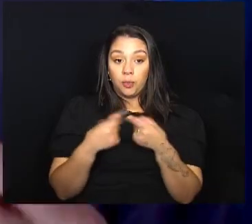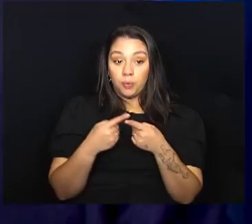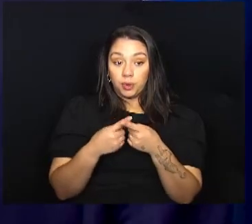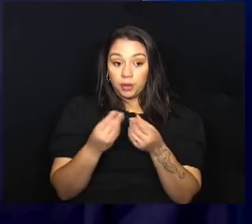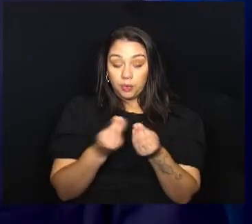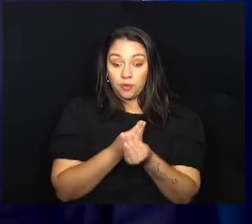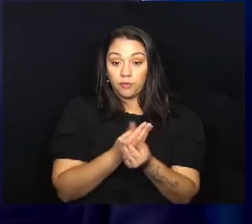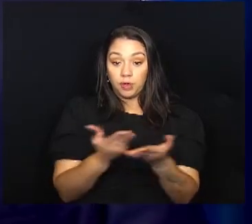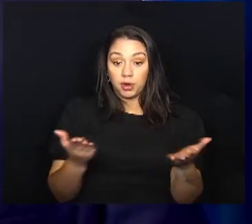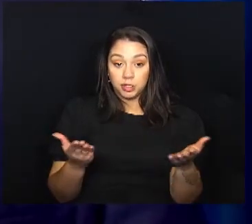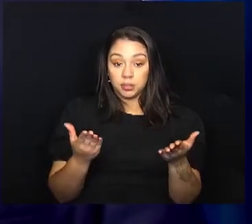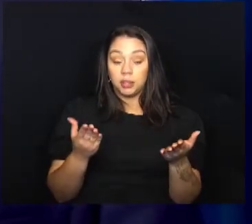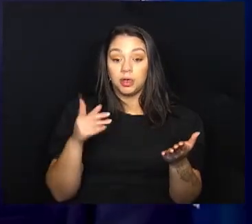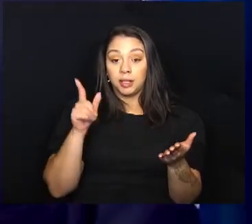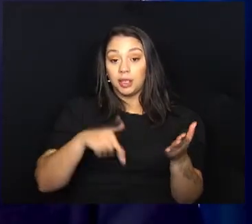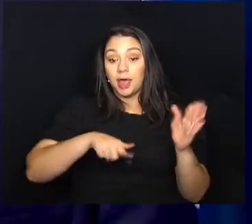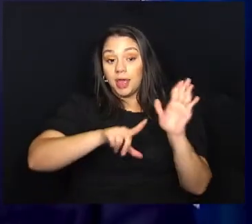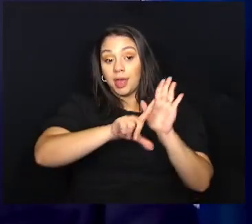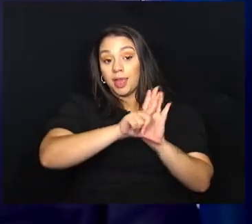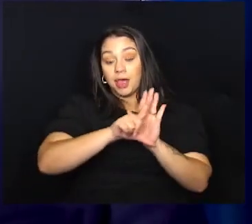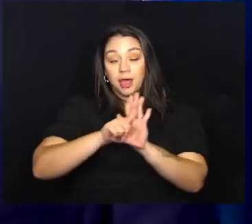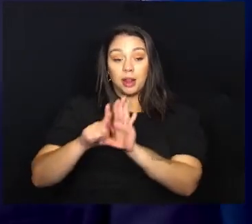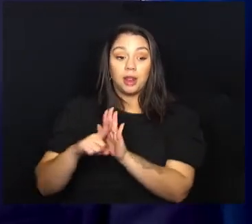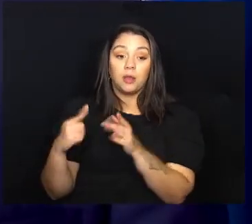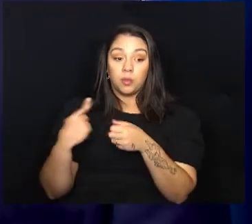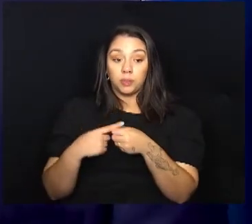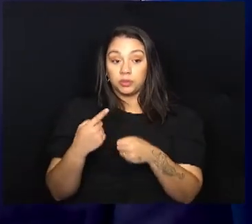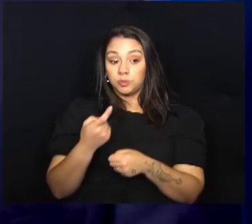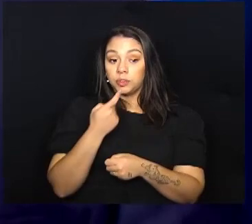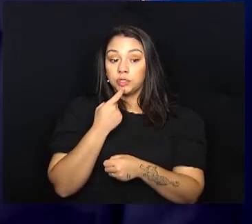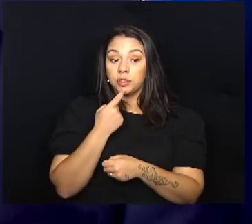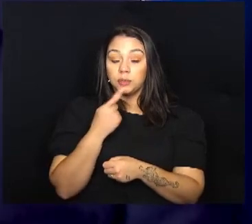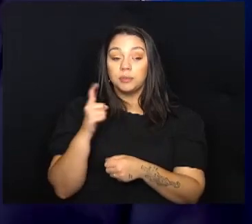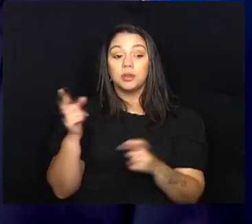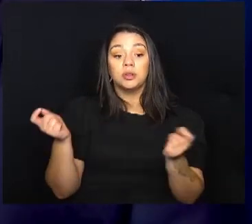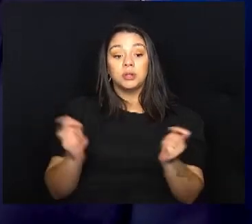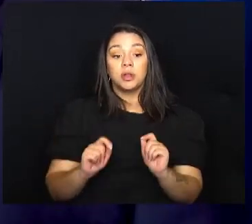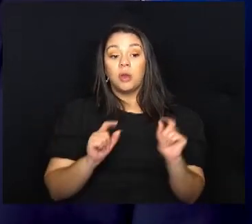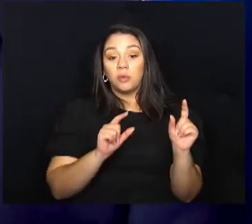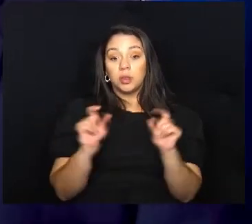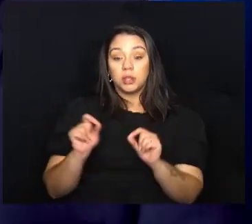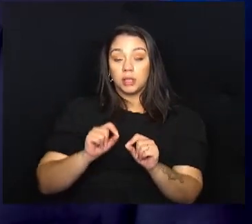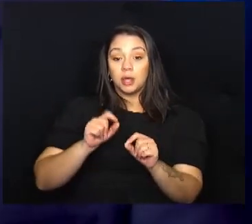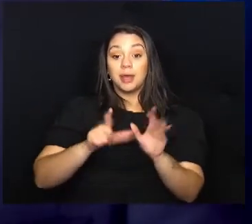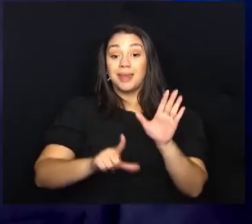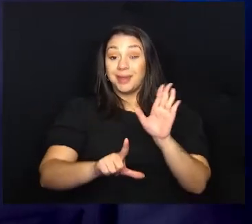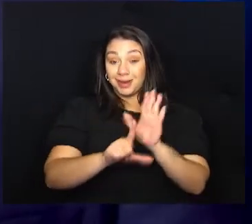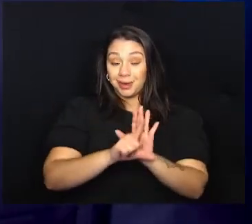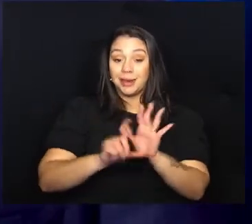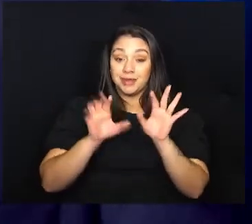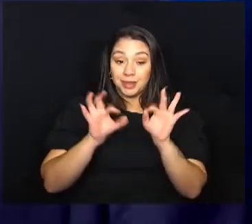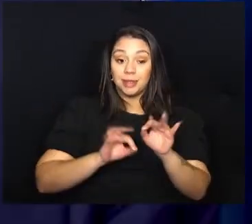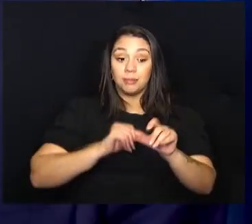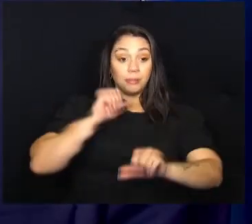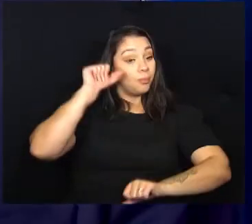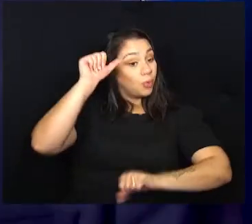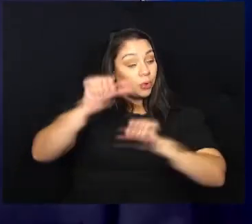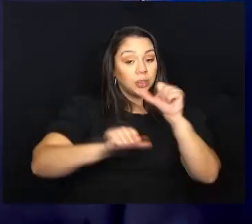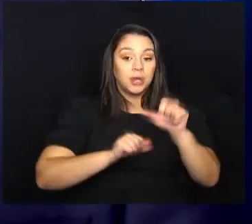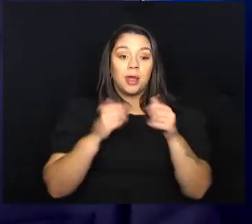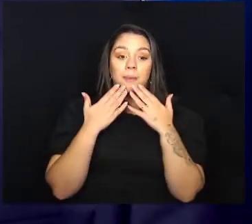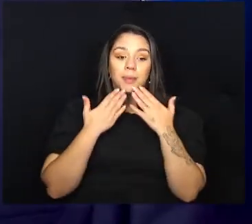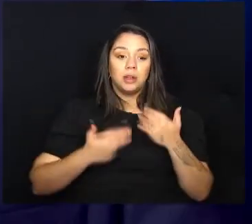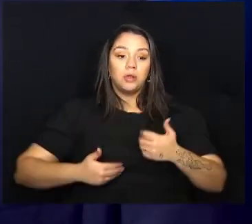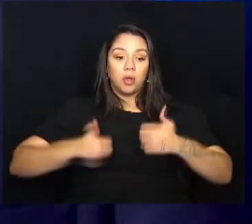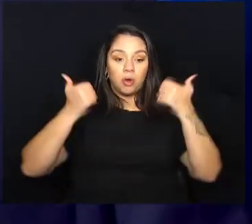oferecer, através de leis para o município de Campinas, a gente poder fazer aquela lei que realmente vai mudar para melhor.